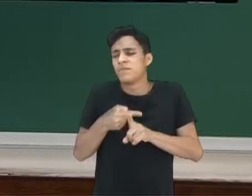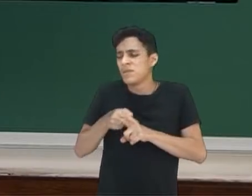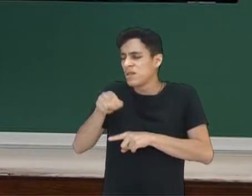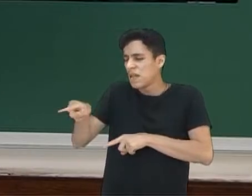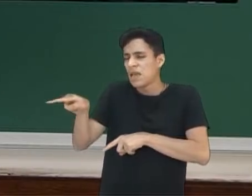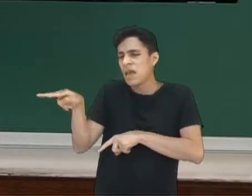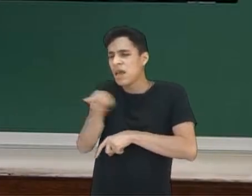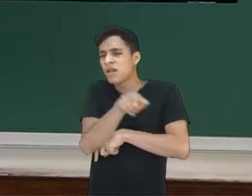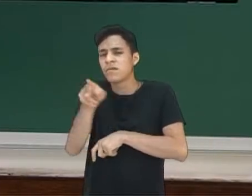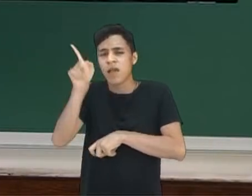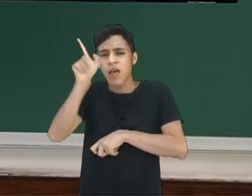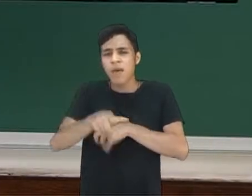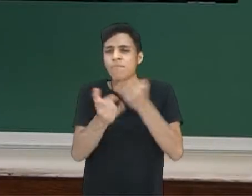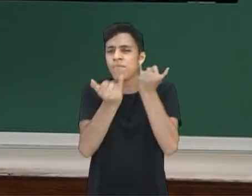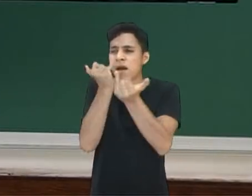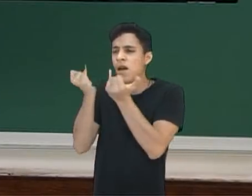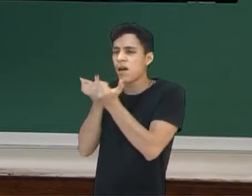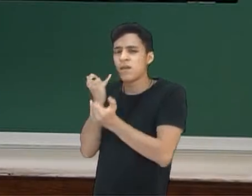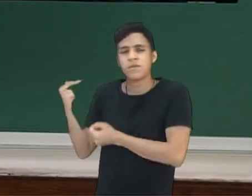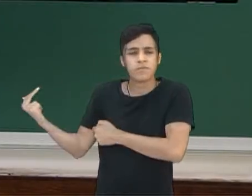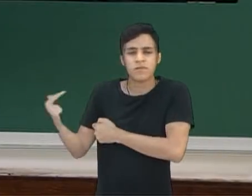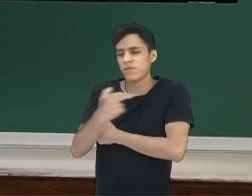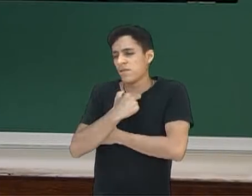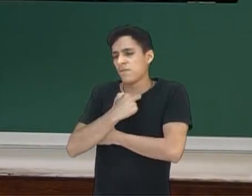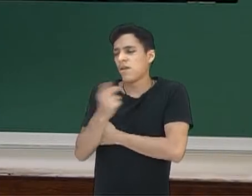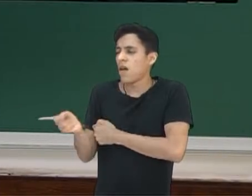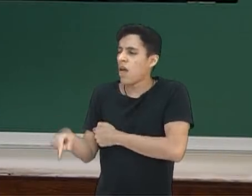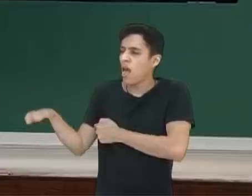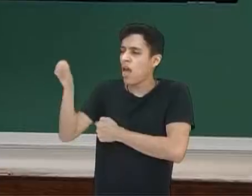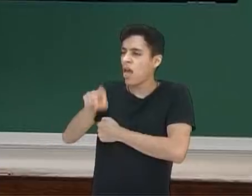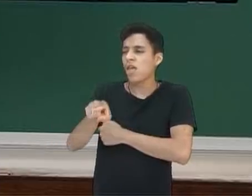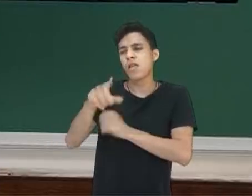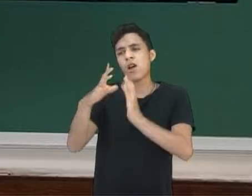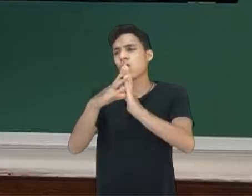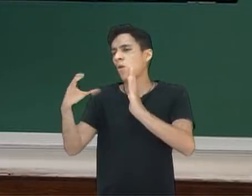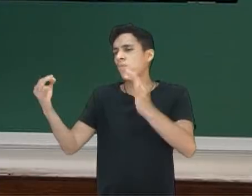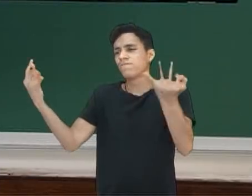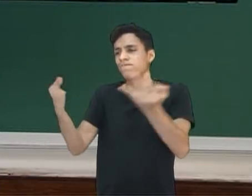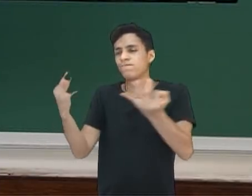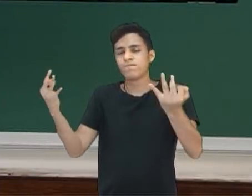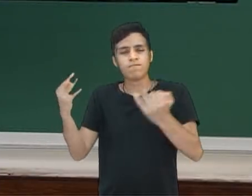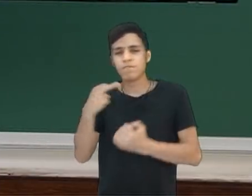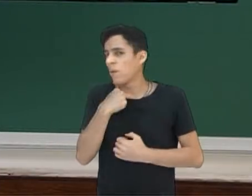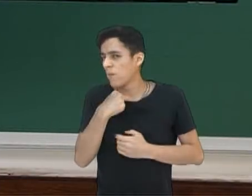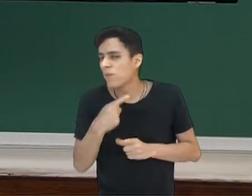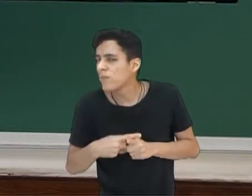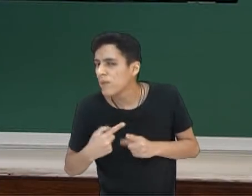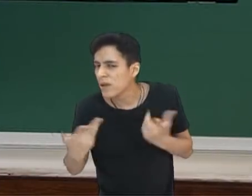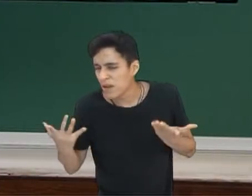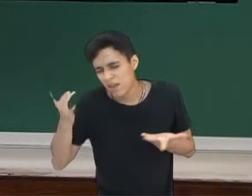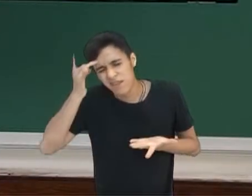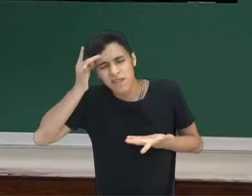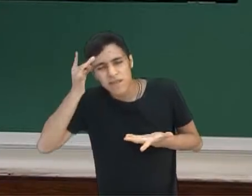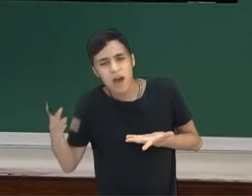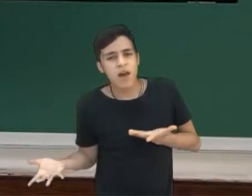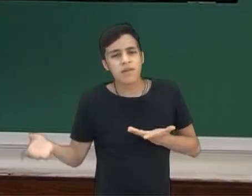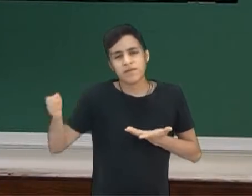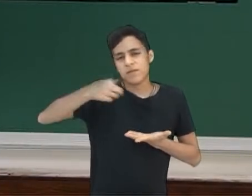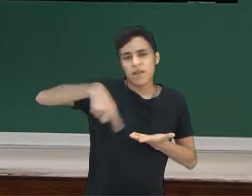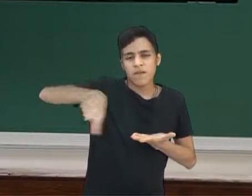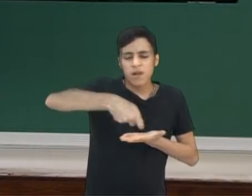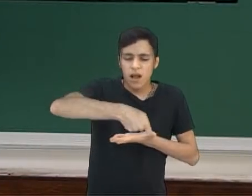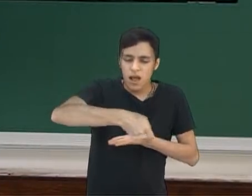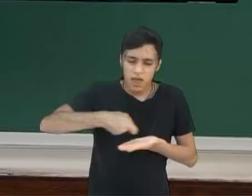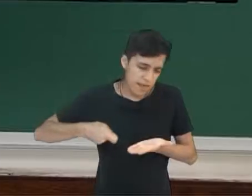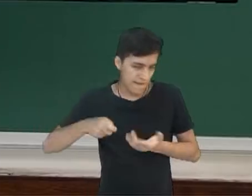tão parecida assim, a gente não pode dizer que ela é uma cópia idêntica da mãe dela? Tá fácil, não tá? Então, escreve